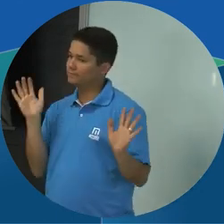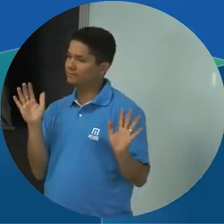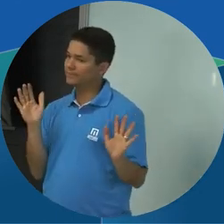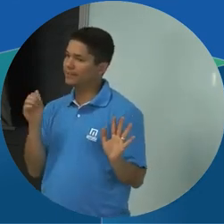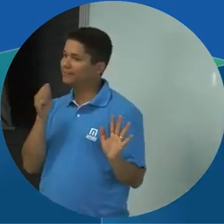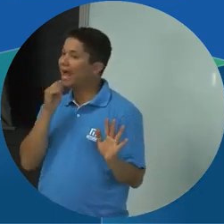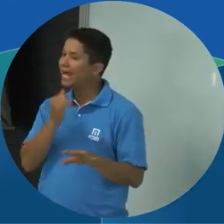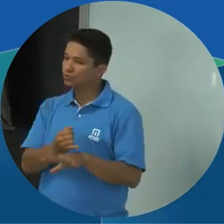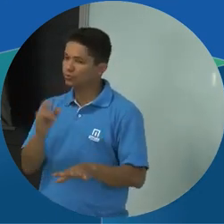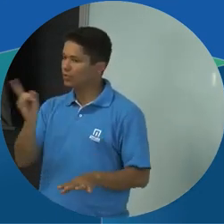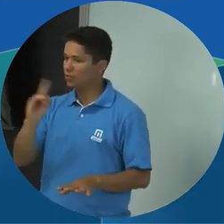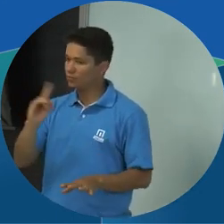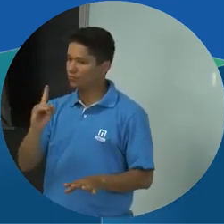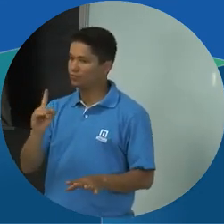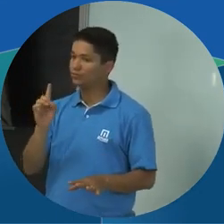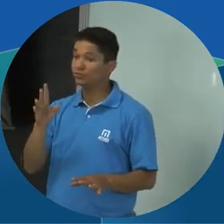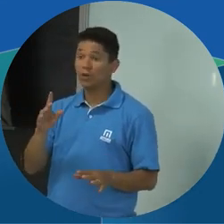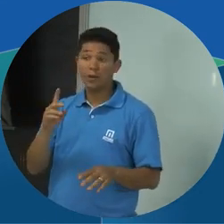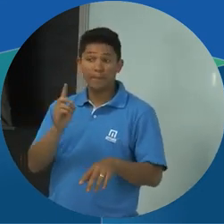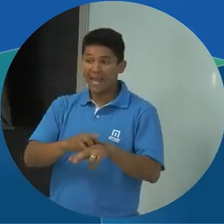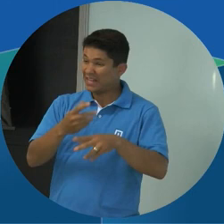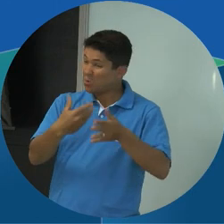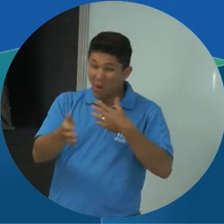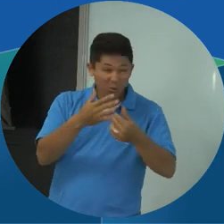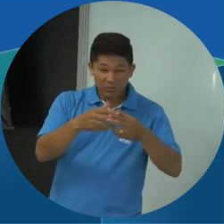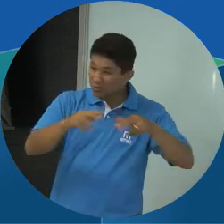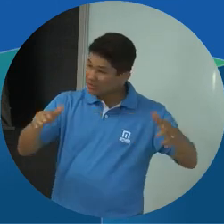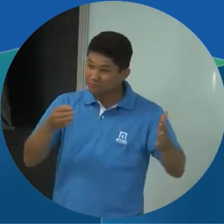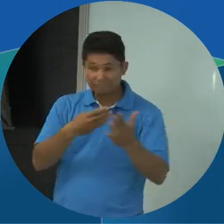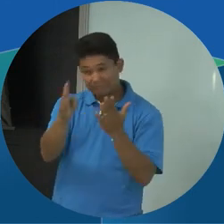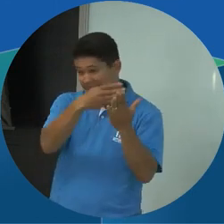Corta qualquer coisa menos aço. Tá?